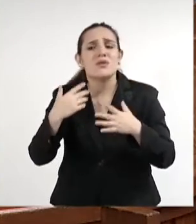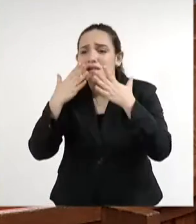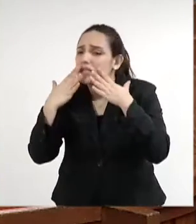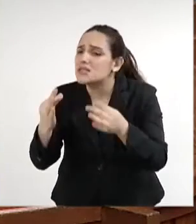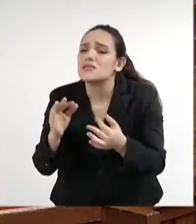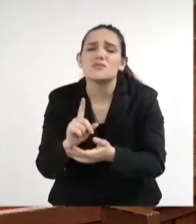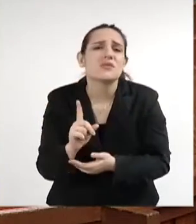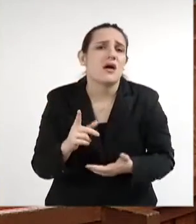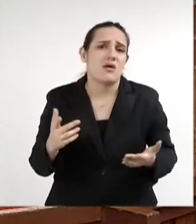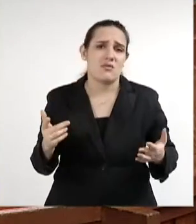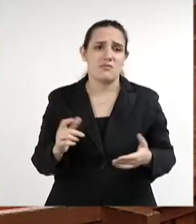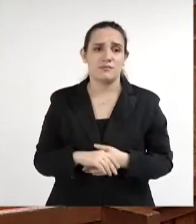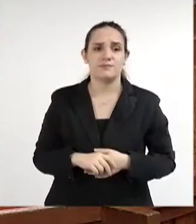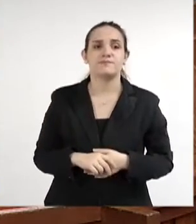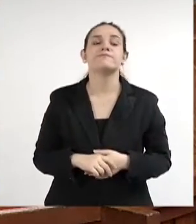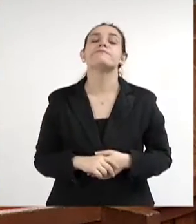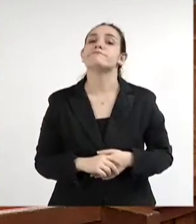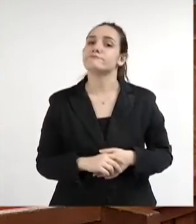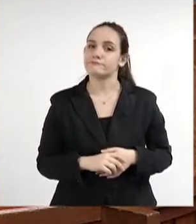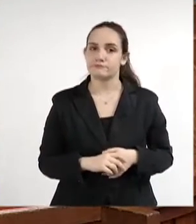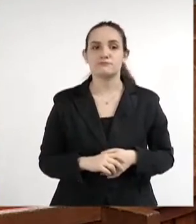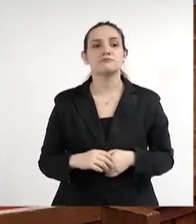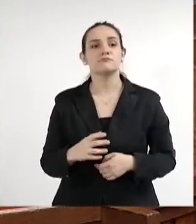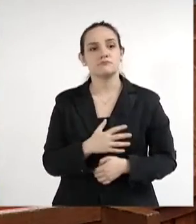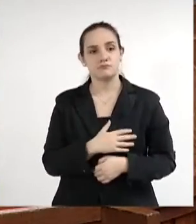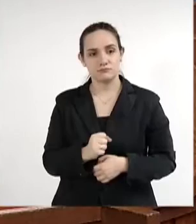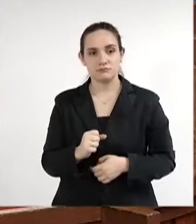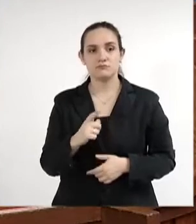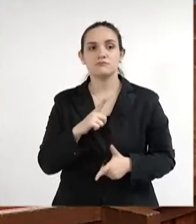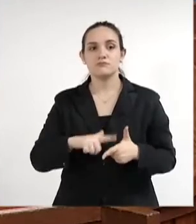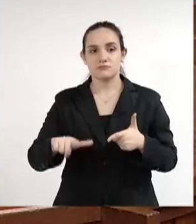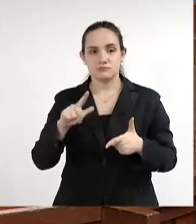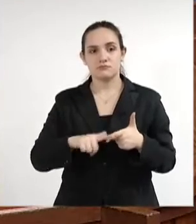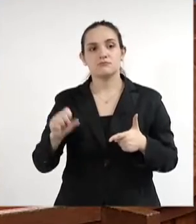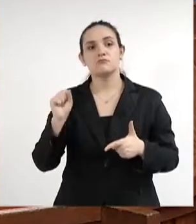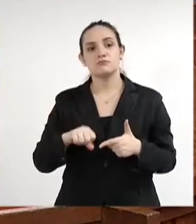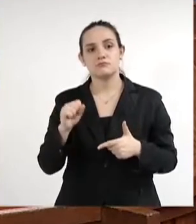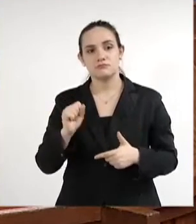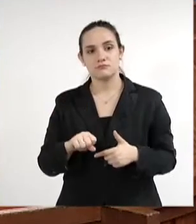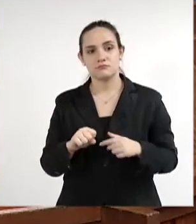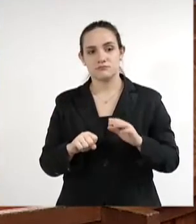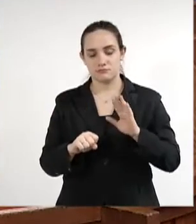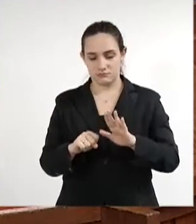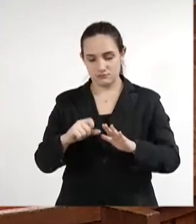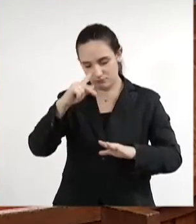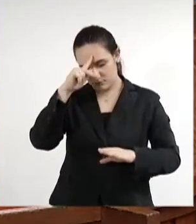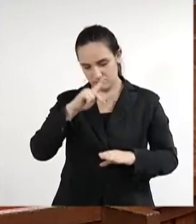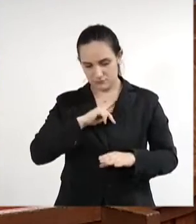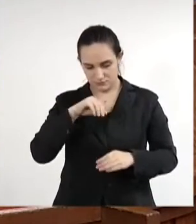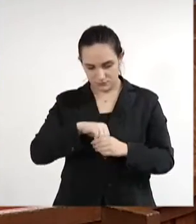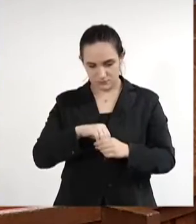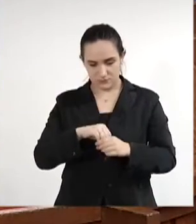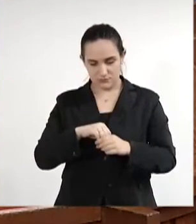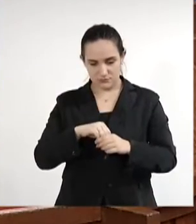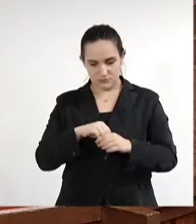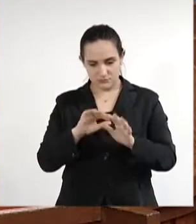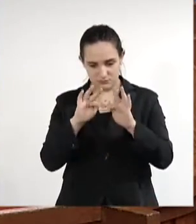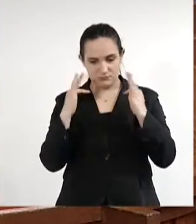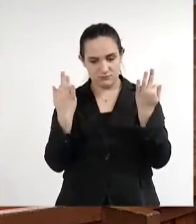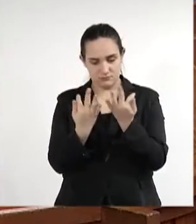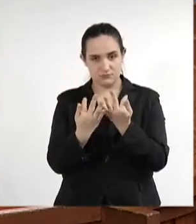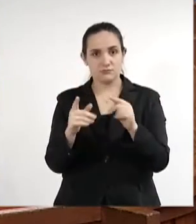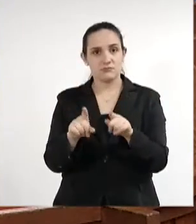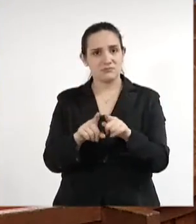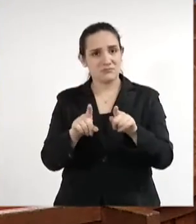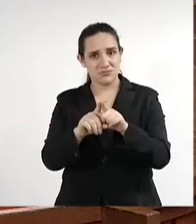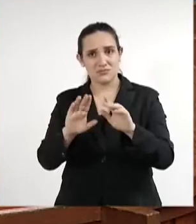atenção? Então, o suicídio acaba criando um problema, não só no seio familiar, mas na escola, por exemplo, onde o jovem